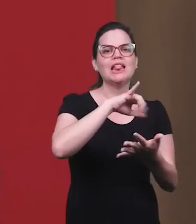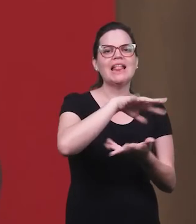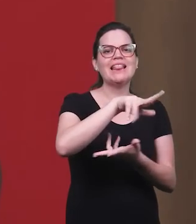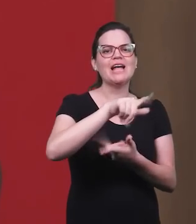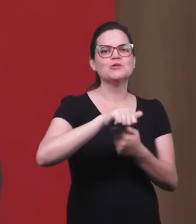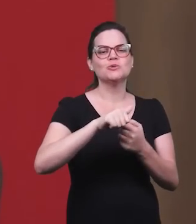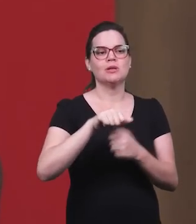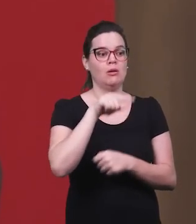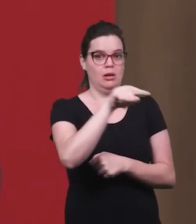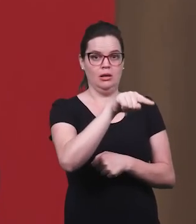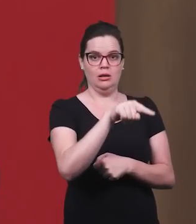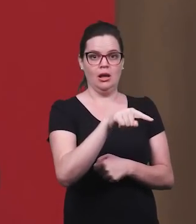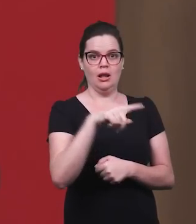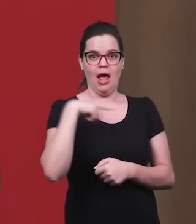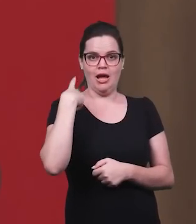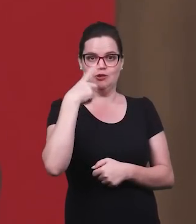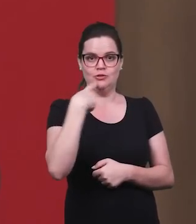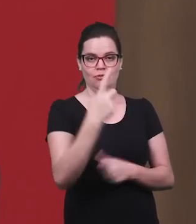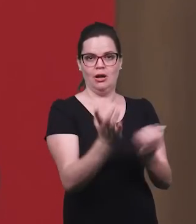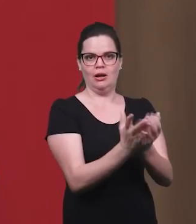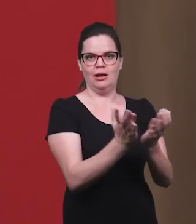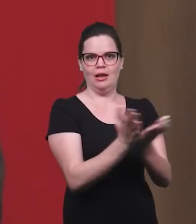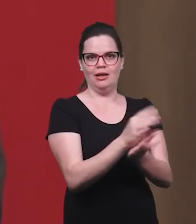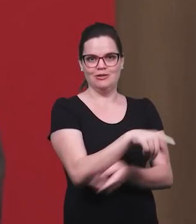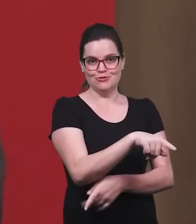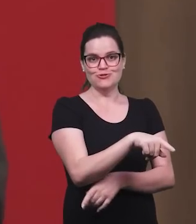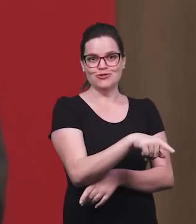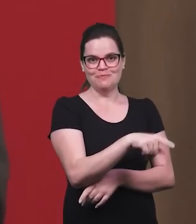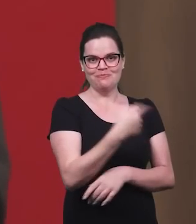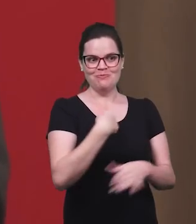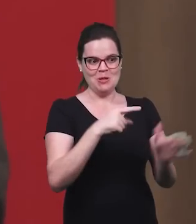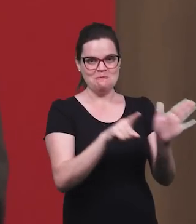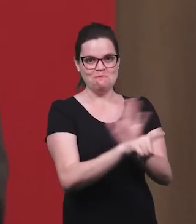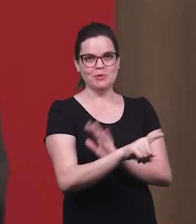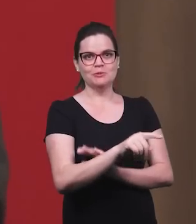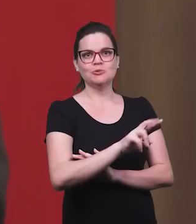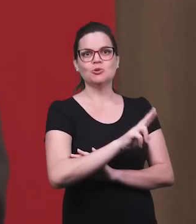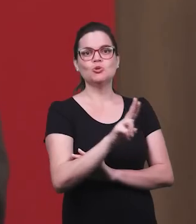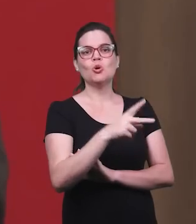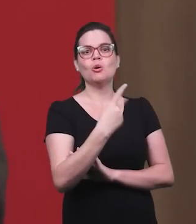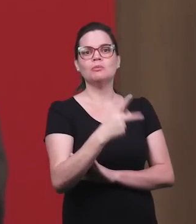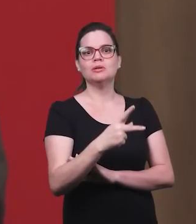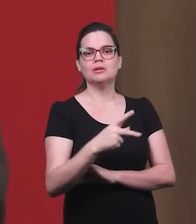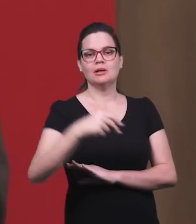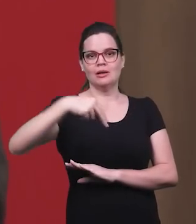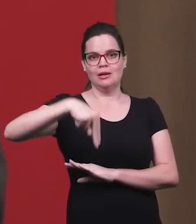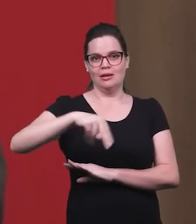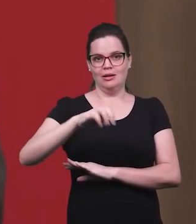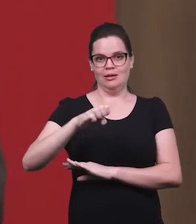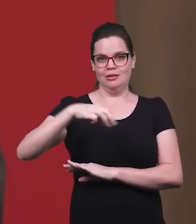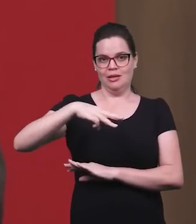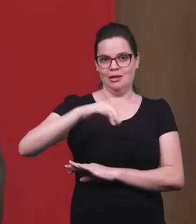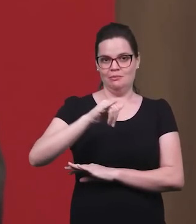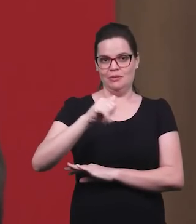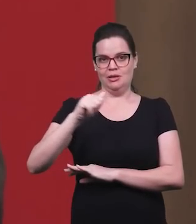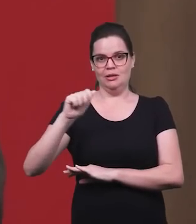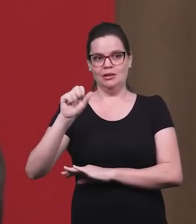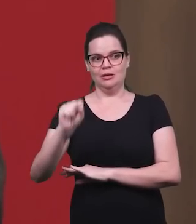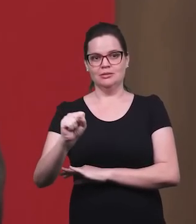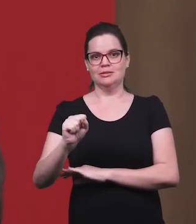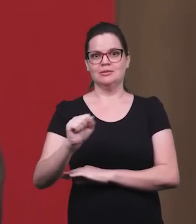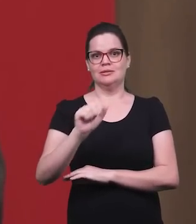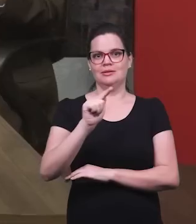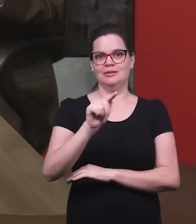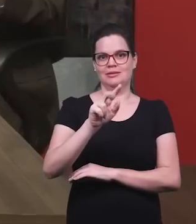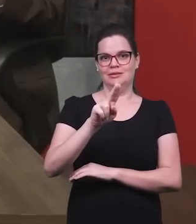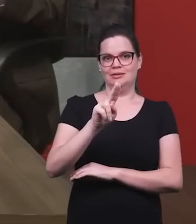era evangélico. Pronto, aí é. E o nome dele, Neemias Gueiros. Parente